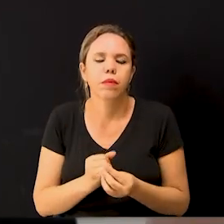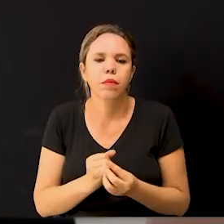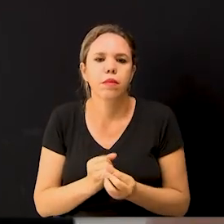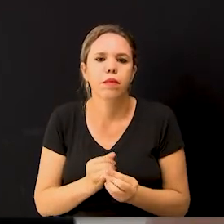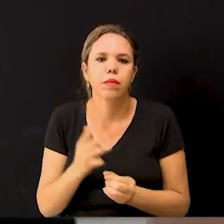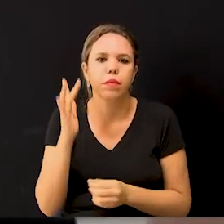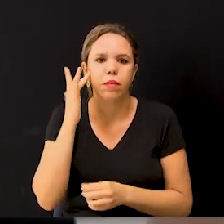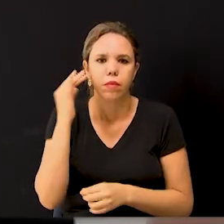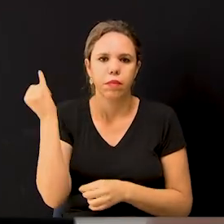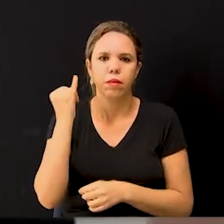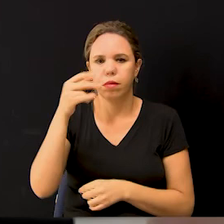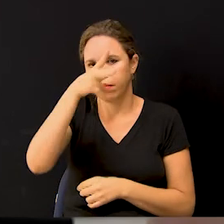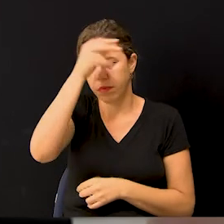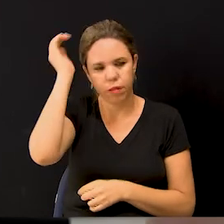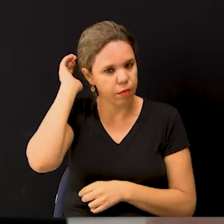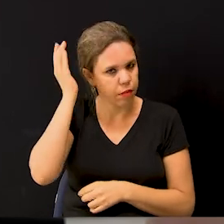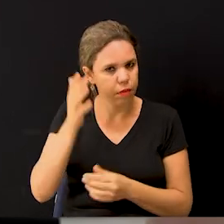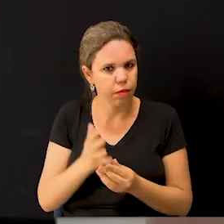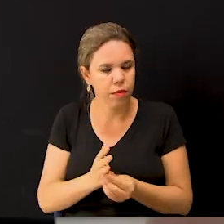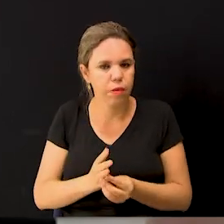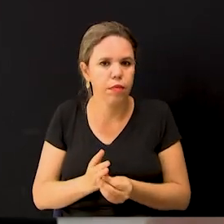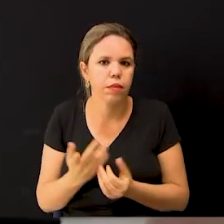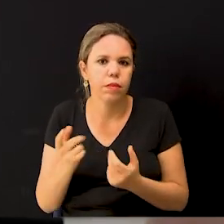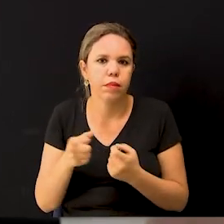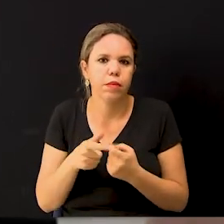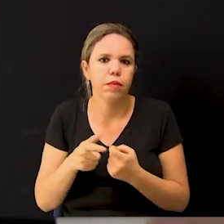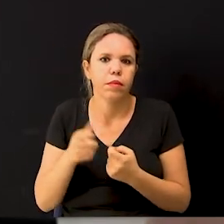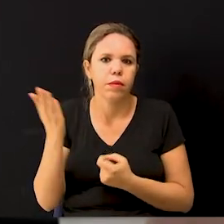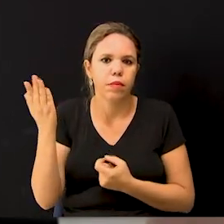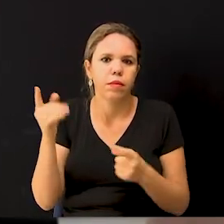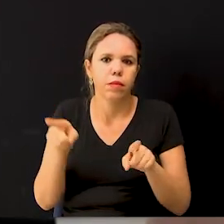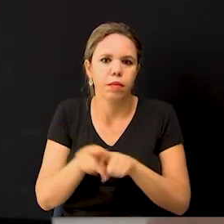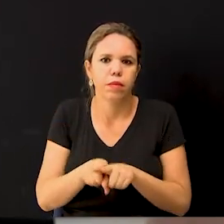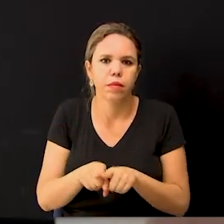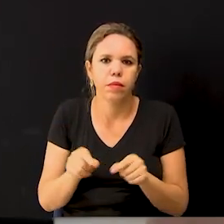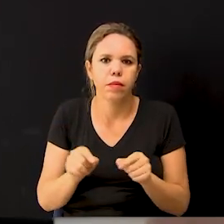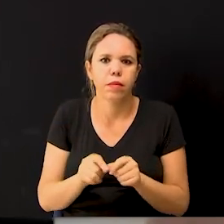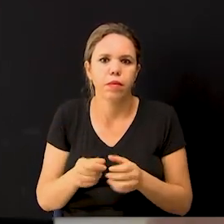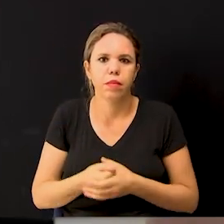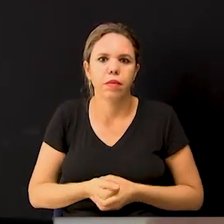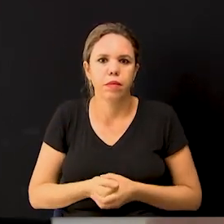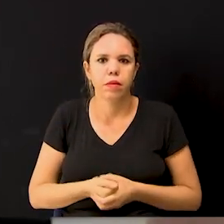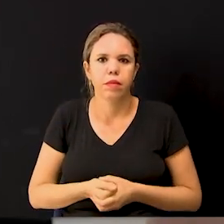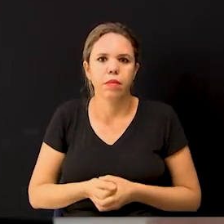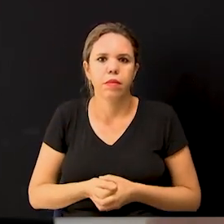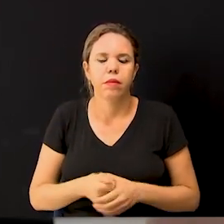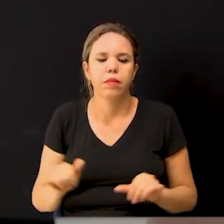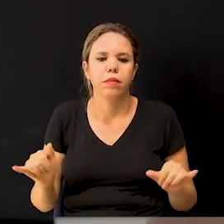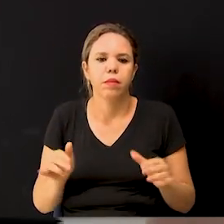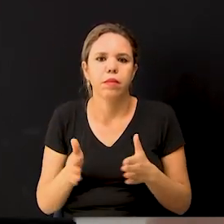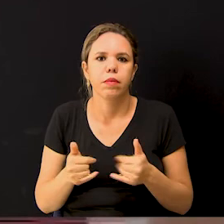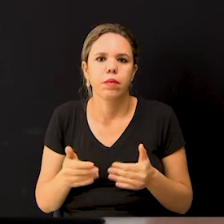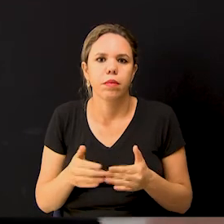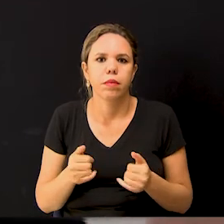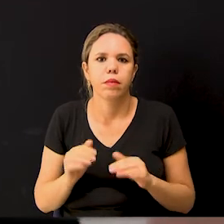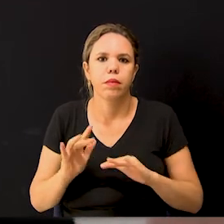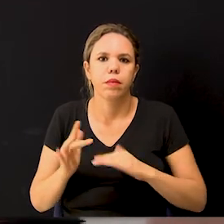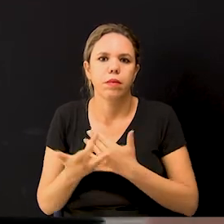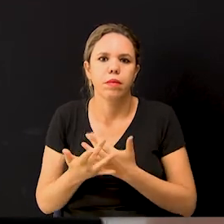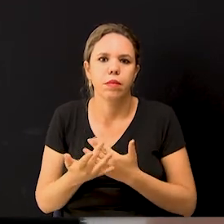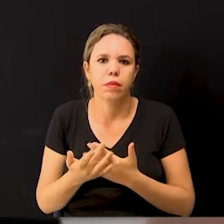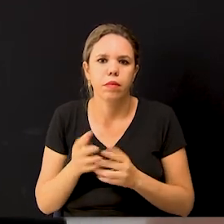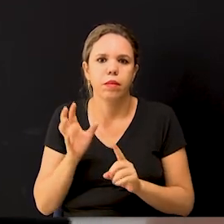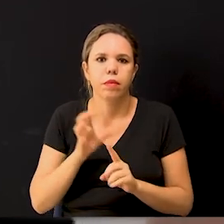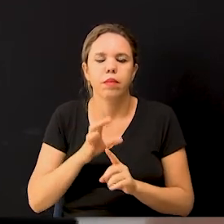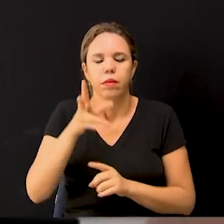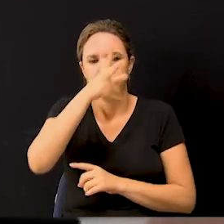mais, acho importante que o prefeito Dário Saad, como é médico, também o faça, não é? Esse apelo, usando as